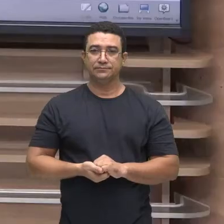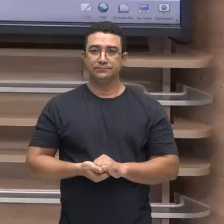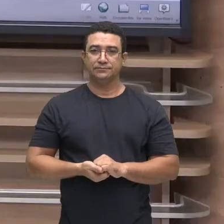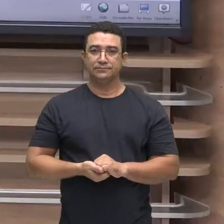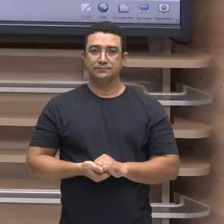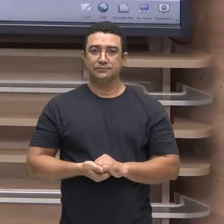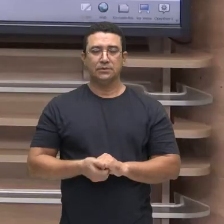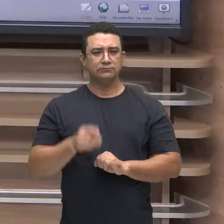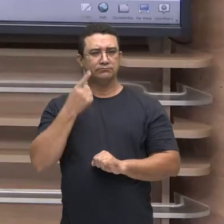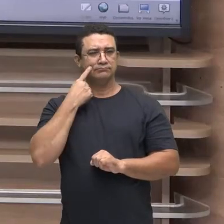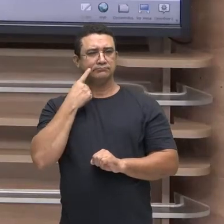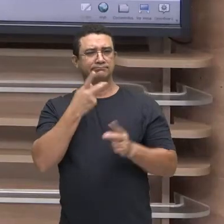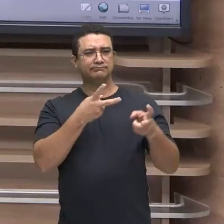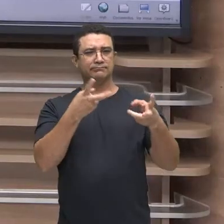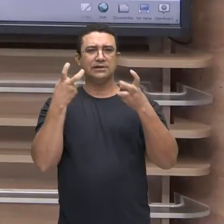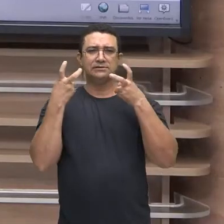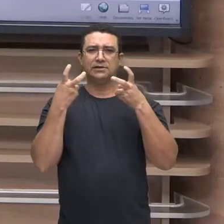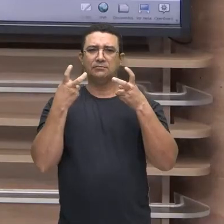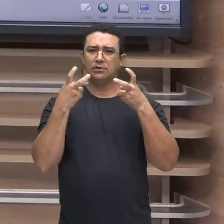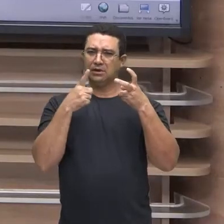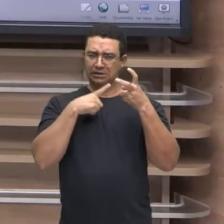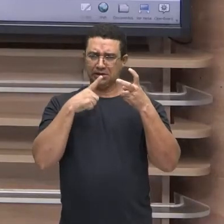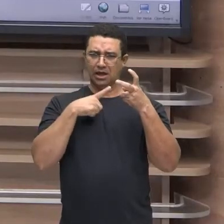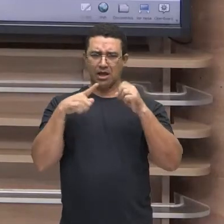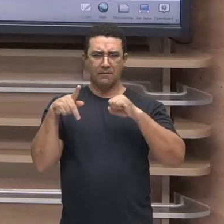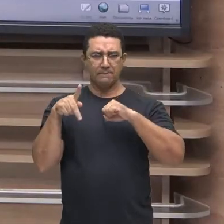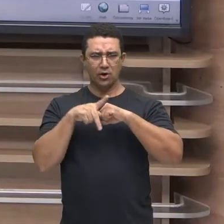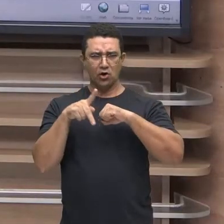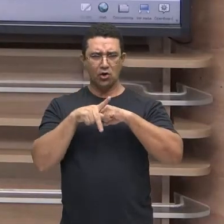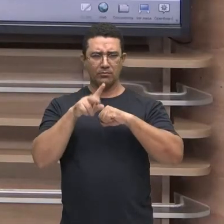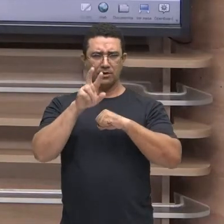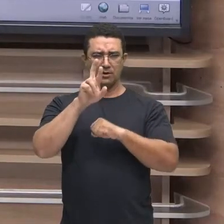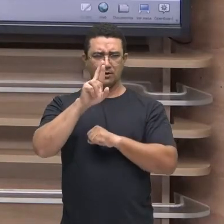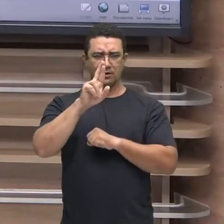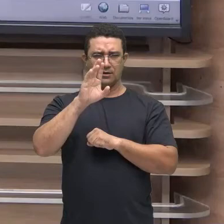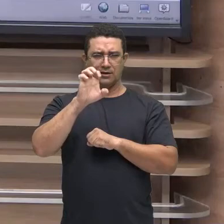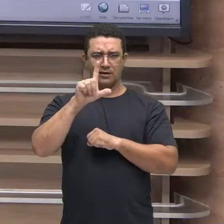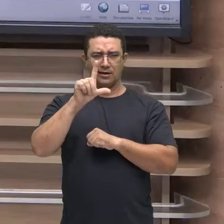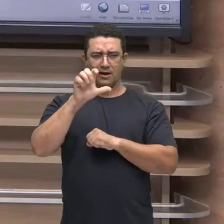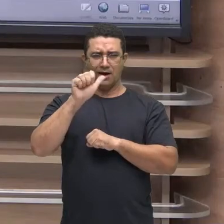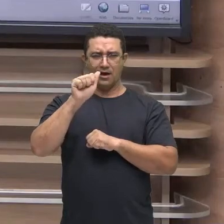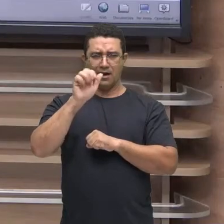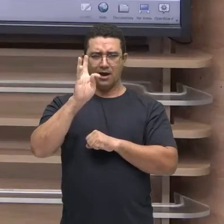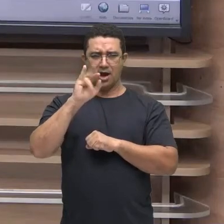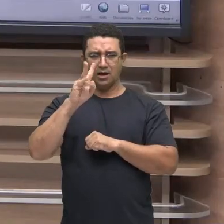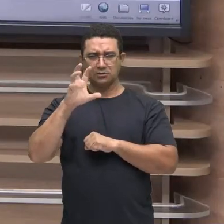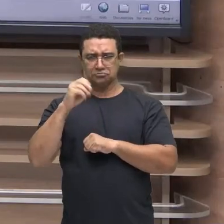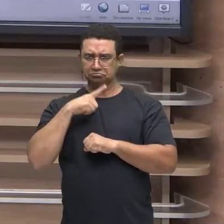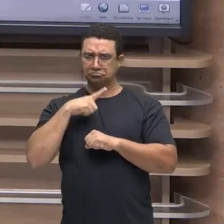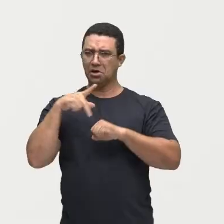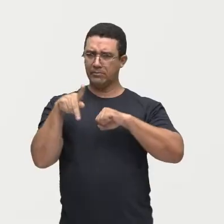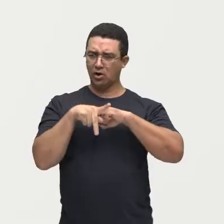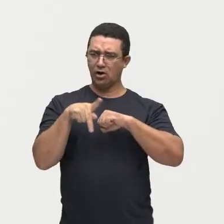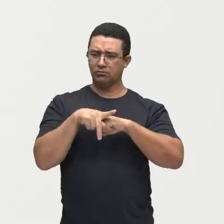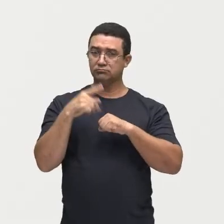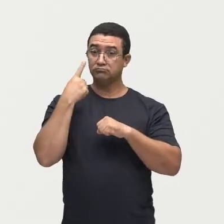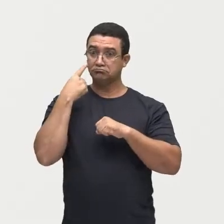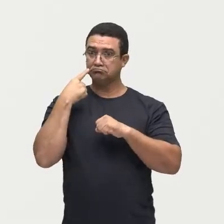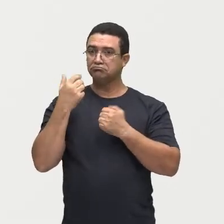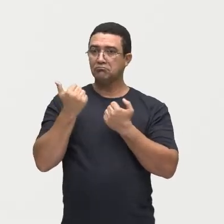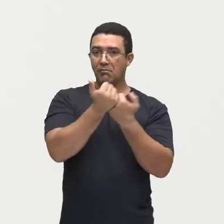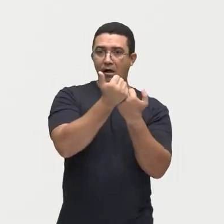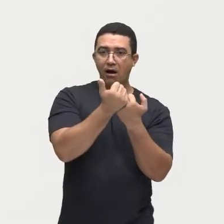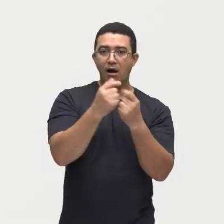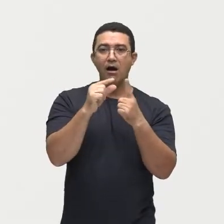pode verificar. Um pronome relativo. Eu vou ver se esse pronome aqui, ele vai substituir um nome. Então, vamos